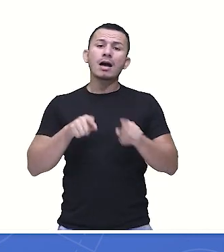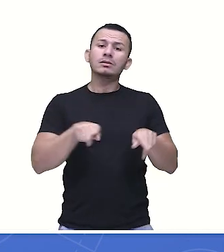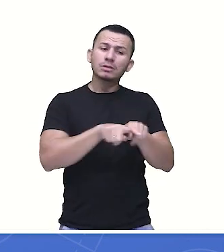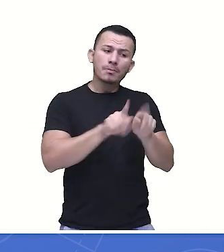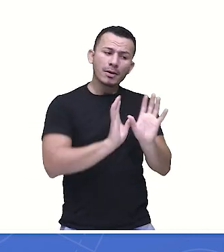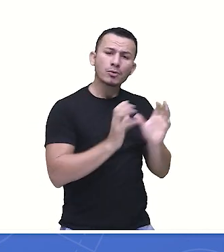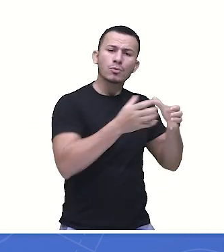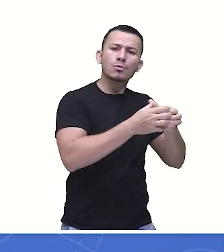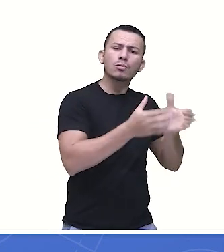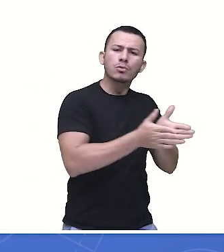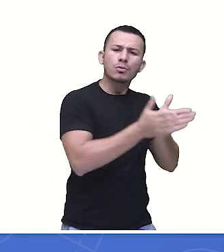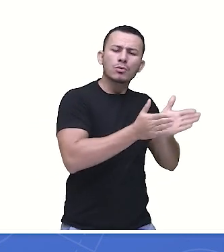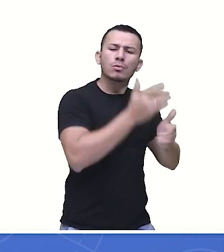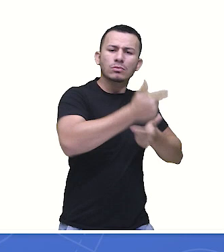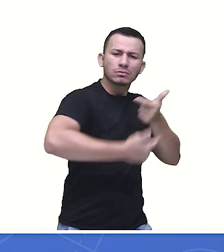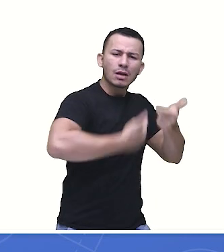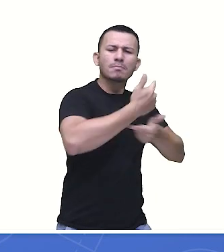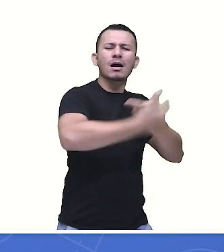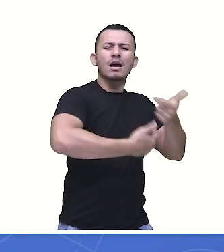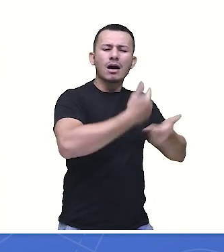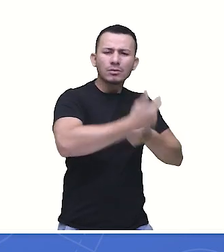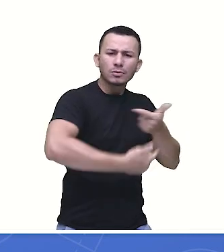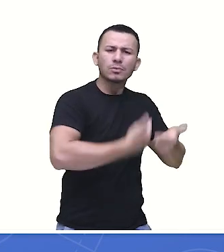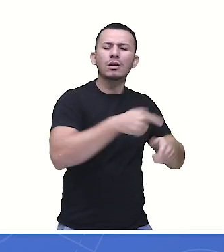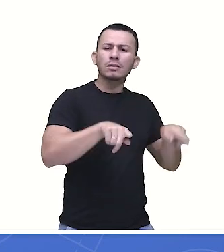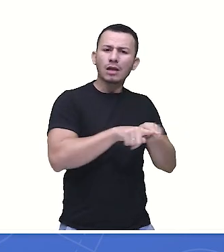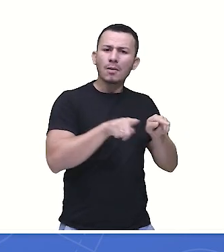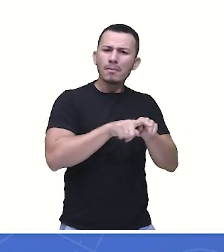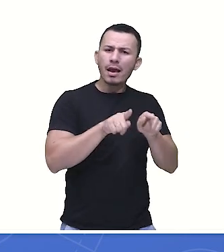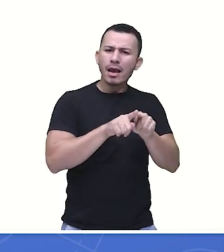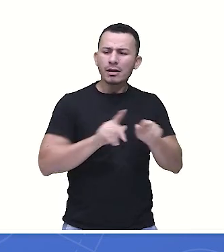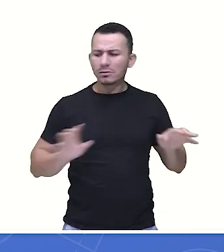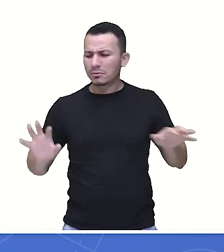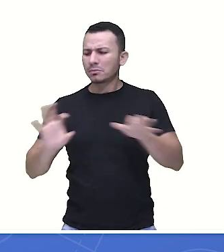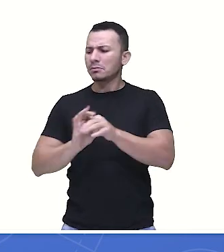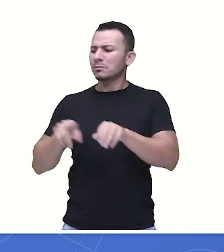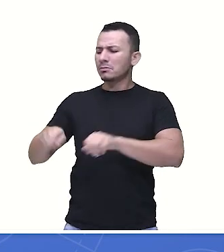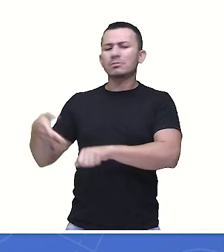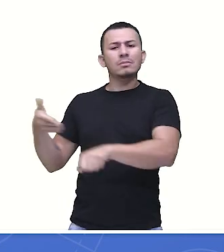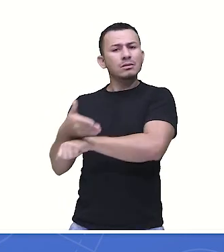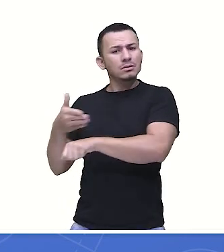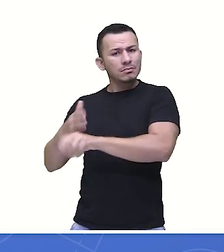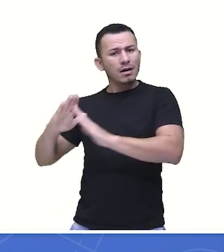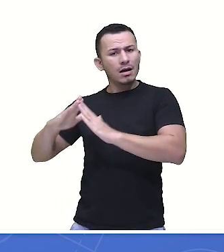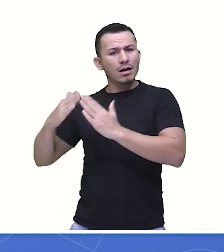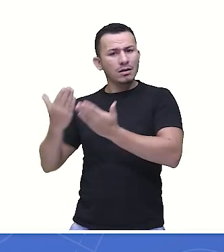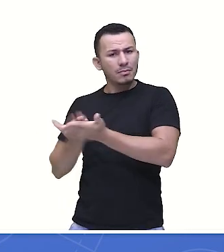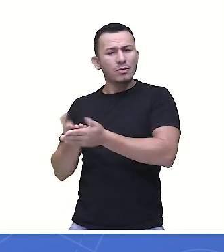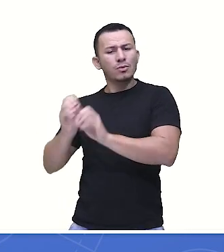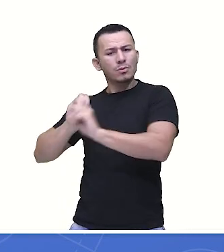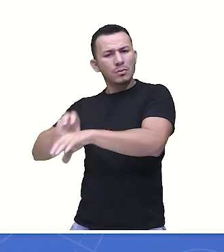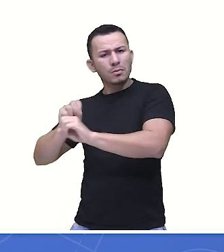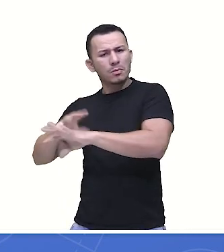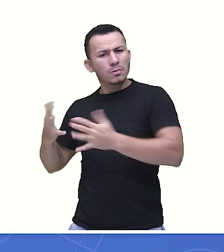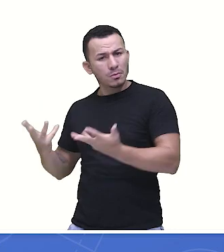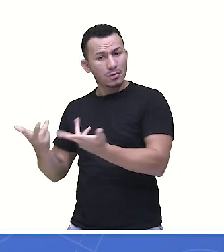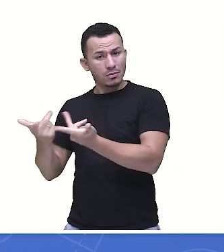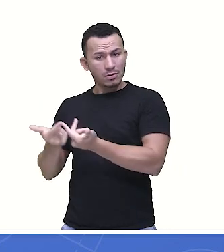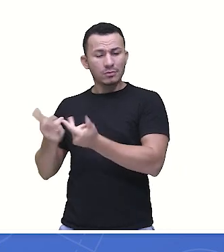classe trabalhadora, os filhos dos trabalhadores, tivesse acesso a uma educação de qualidade.